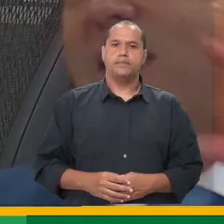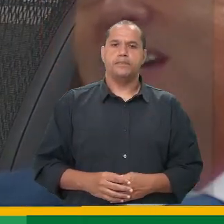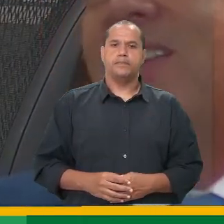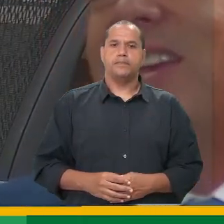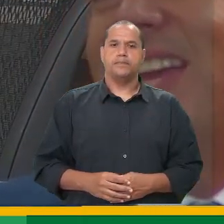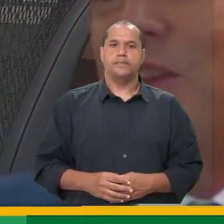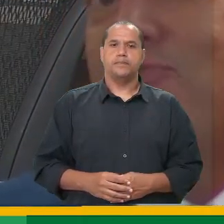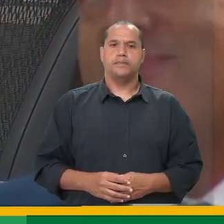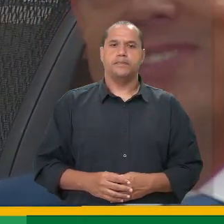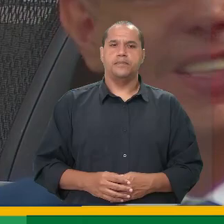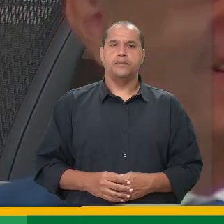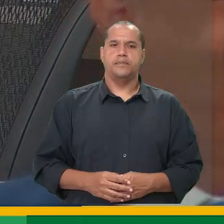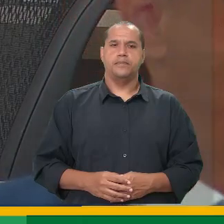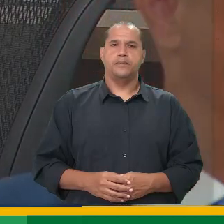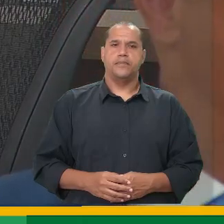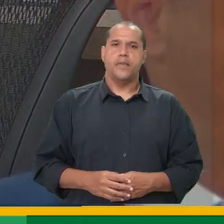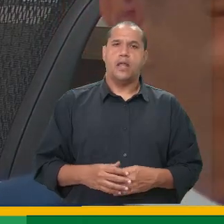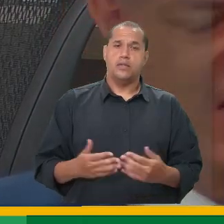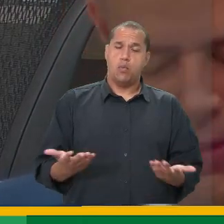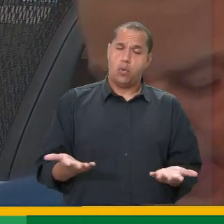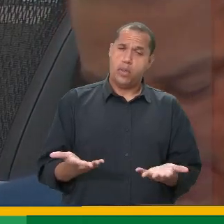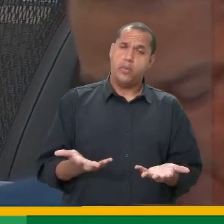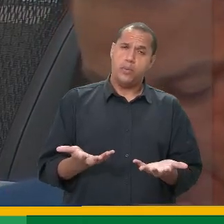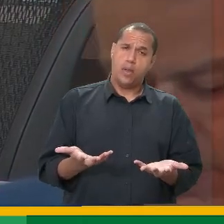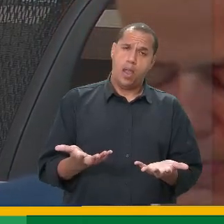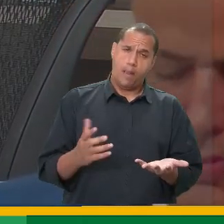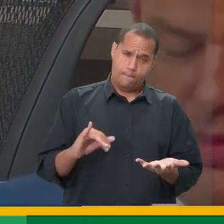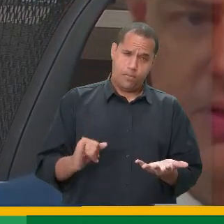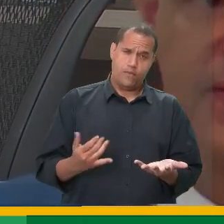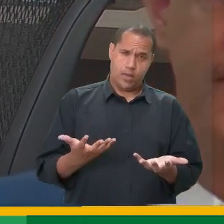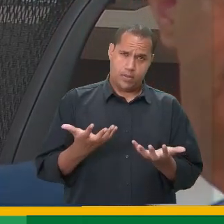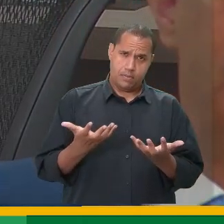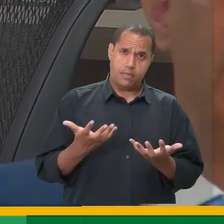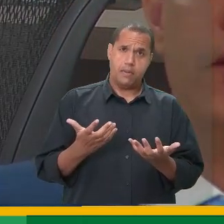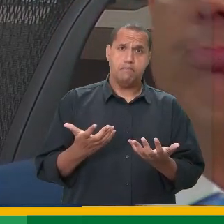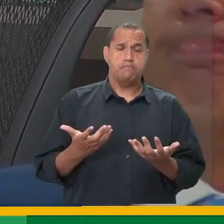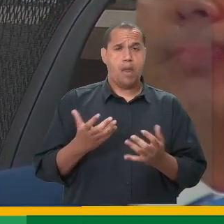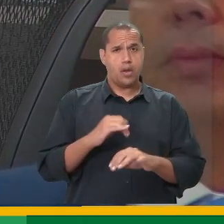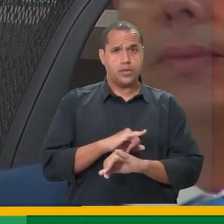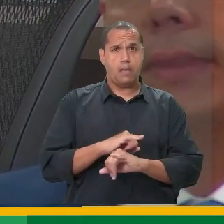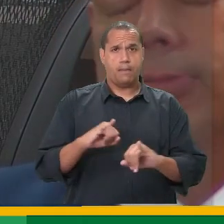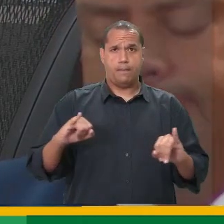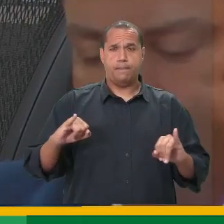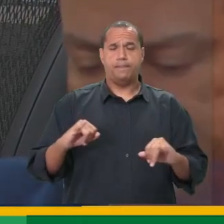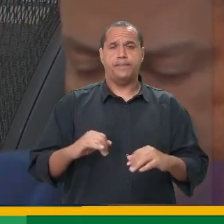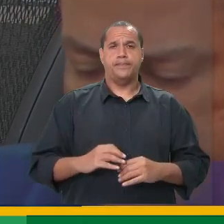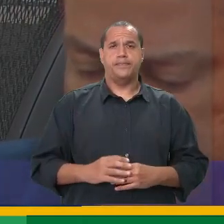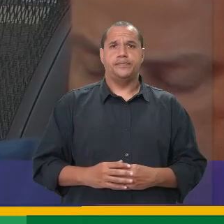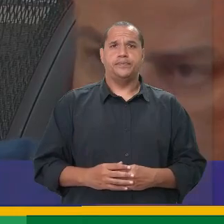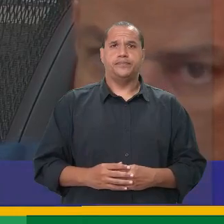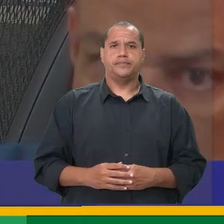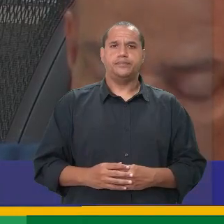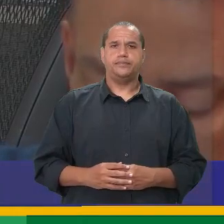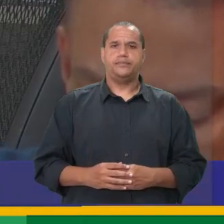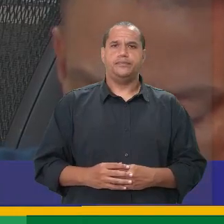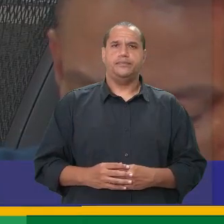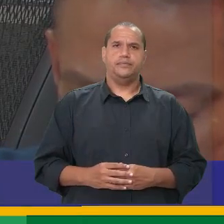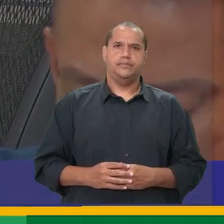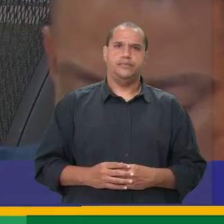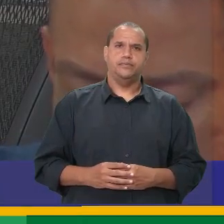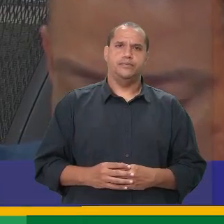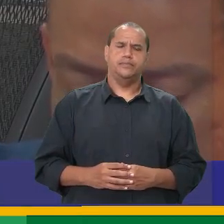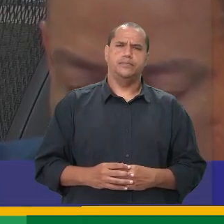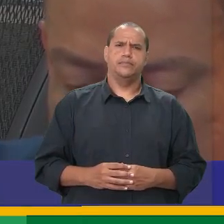Lima quero nesse momento dizer que eh da preocupação que a gente